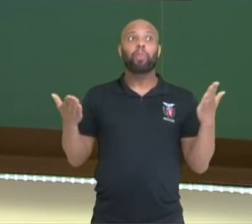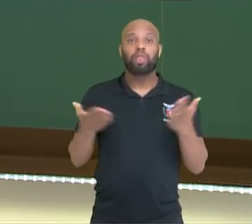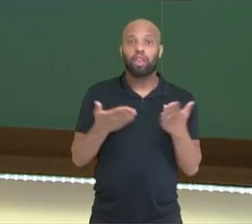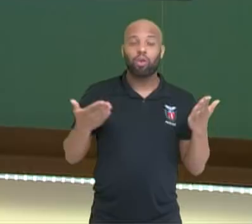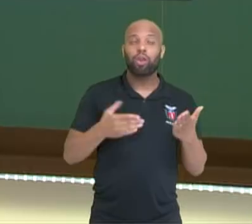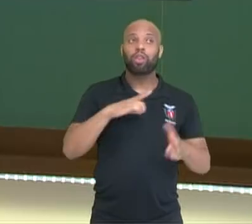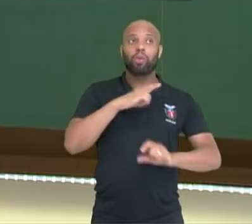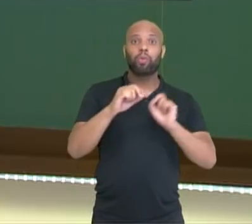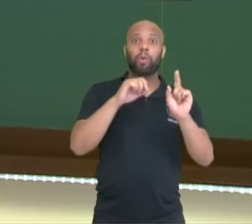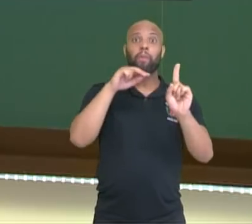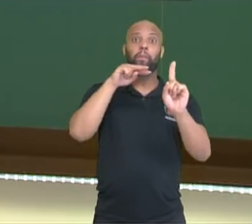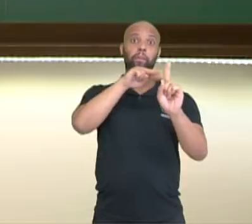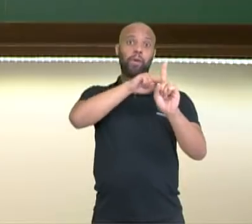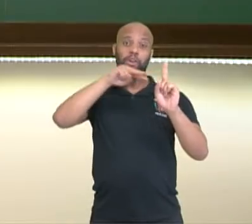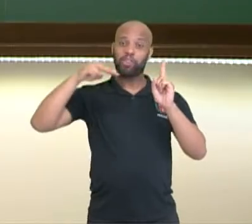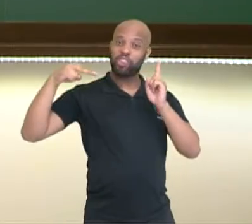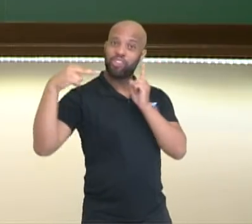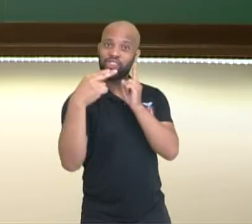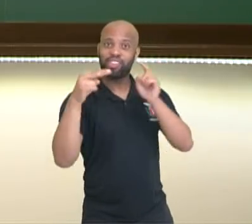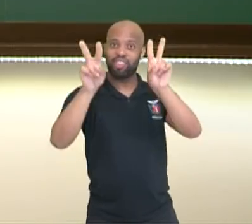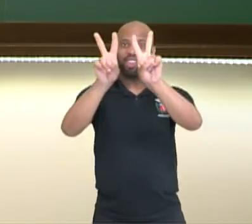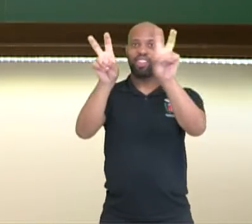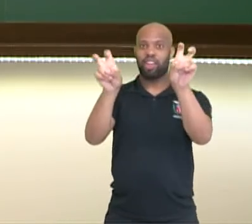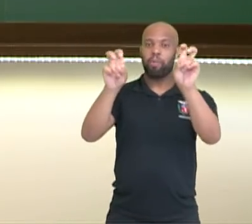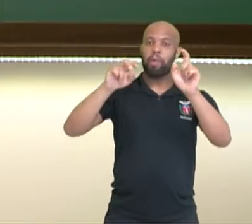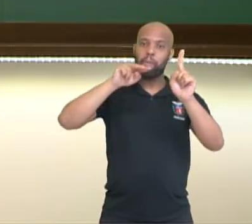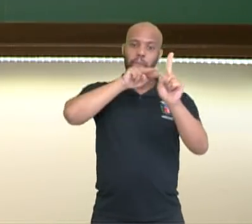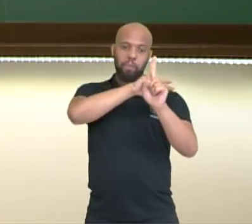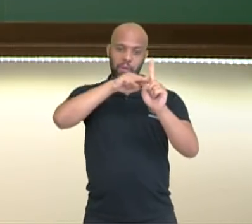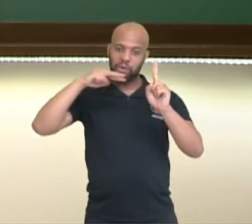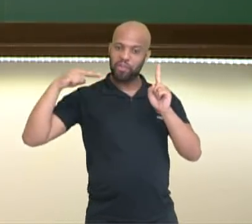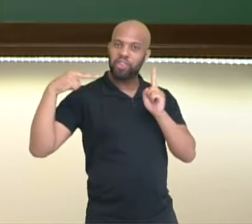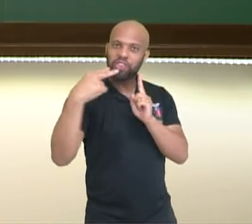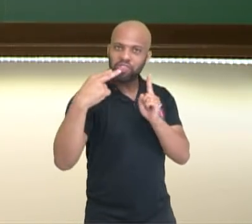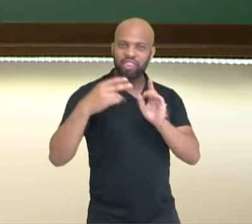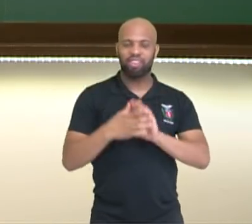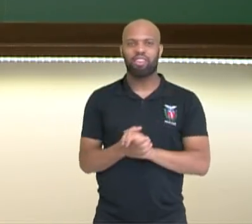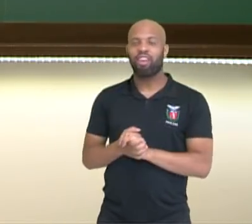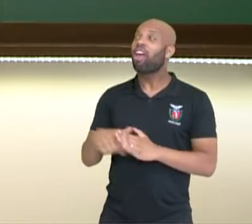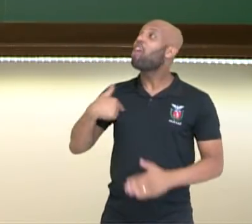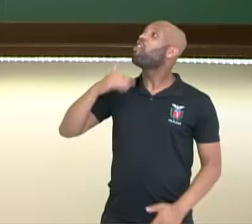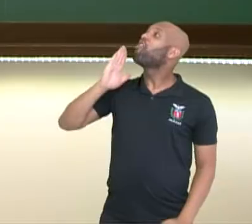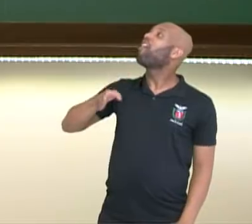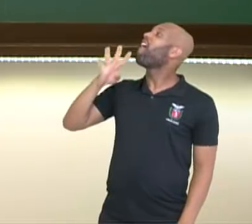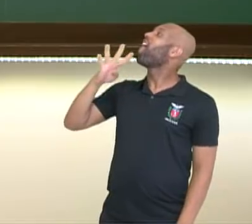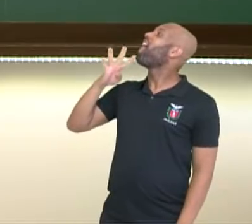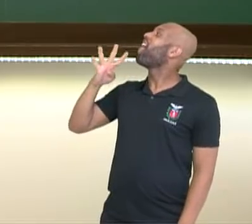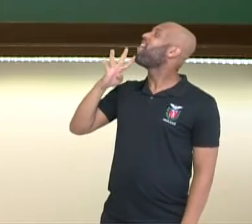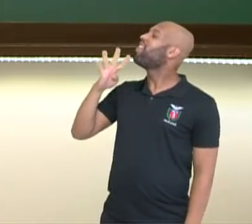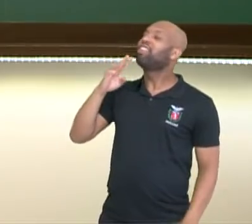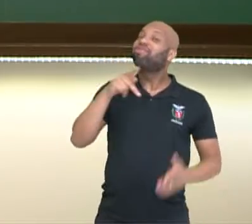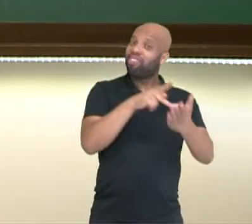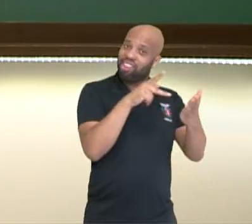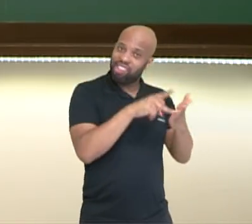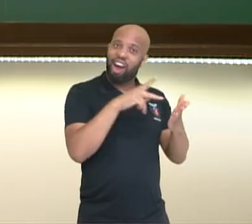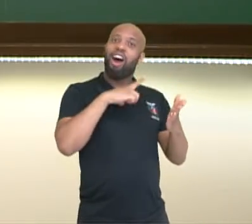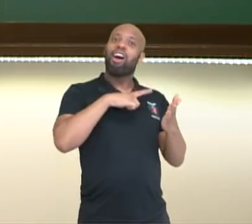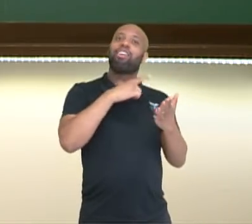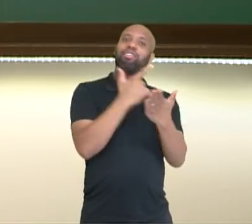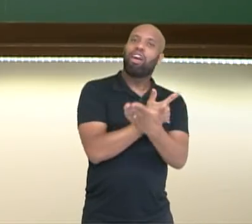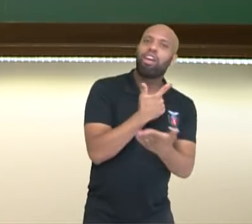de vista. Ai, professora, eu já vi esse conto em algum lugar, sim, com certeza. Ele está aí nos livros,